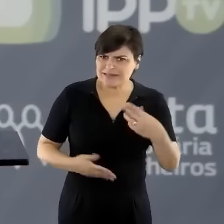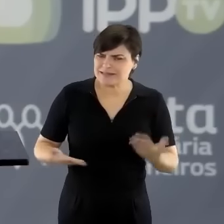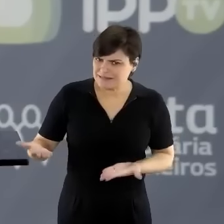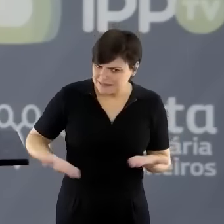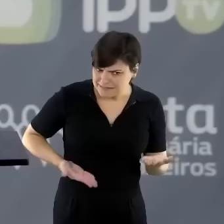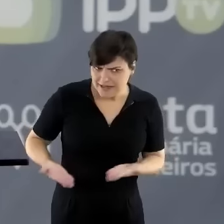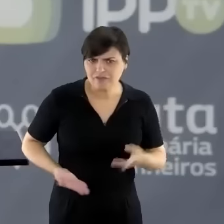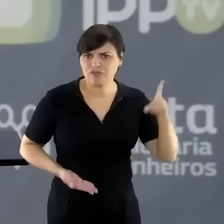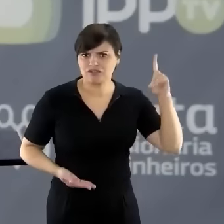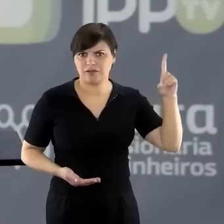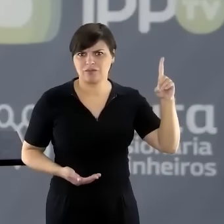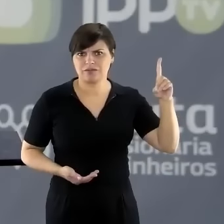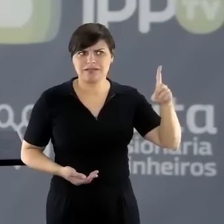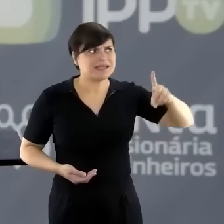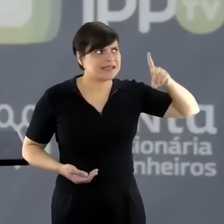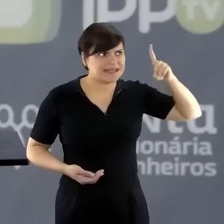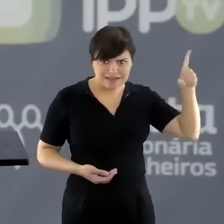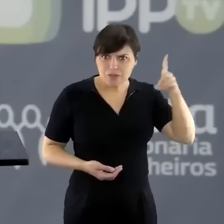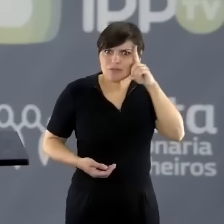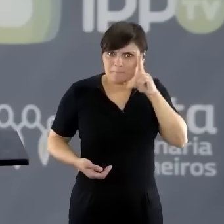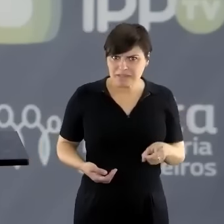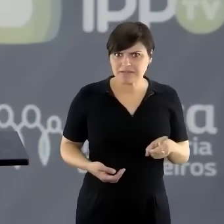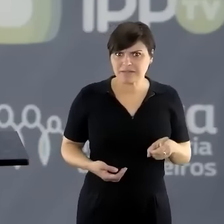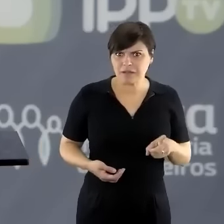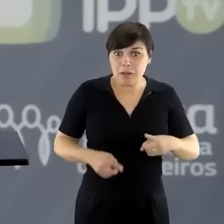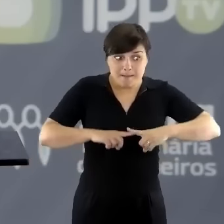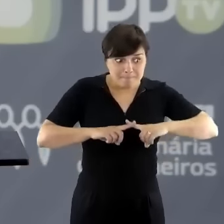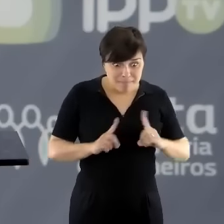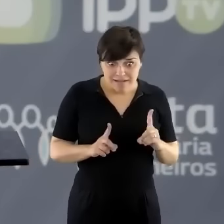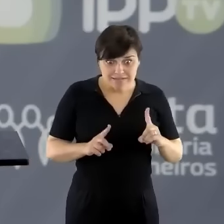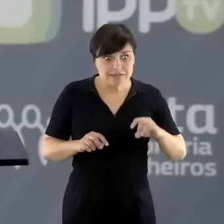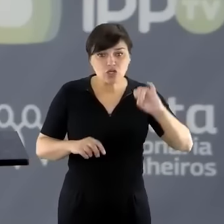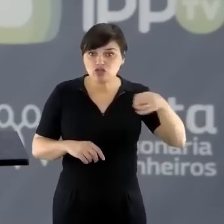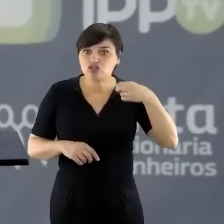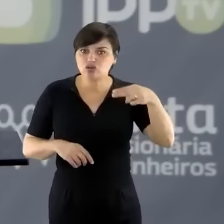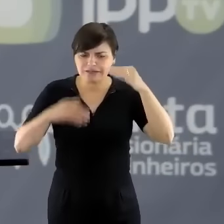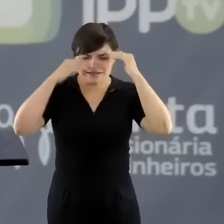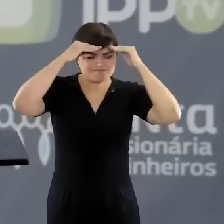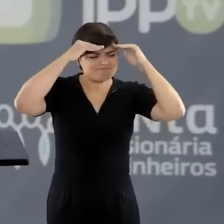de tudo ele toma a decisão de fugir de